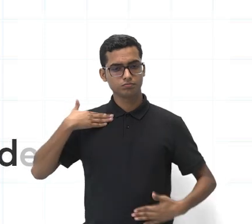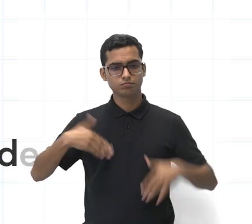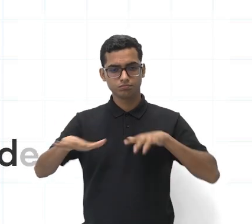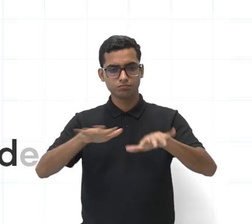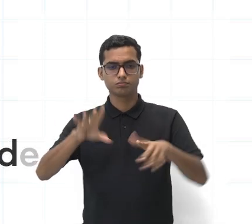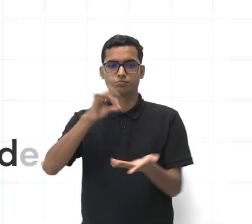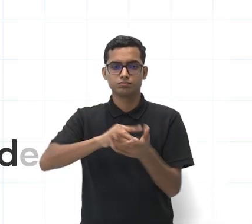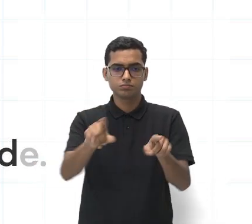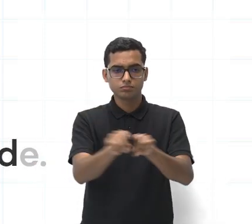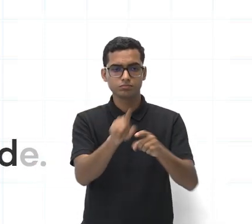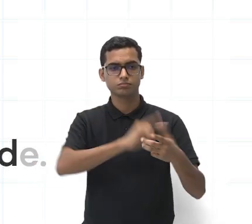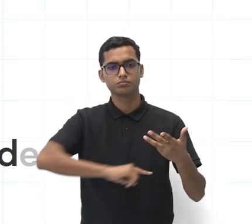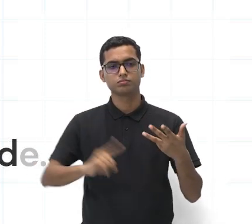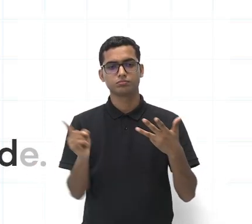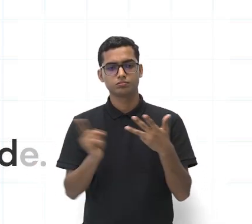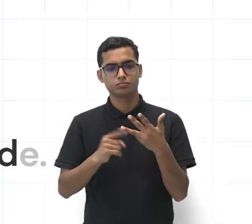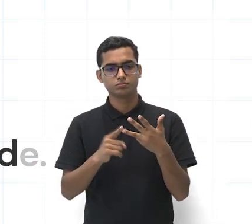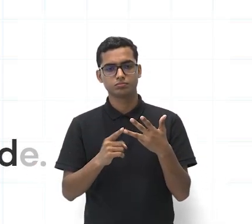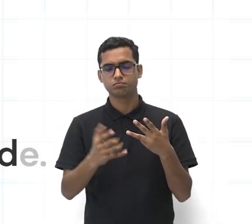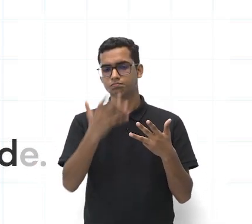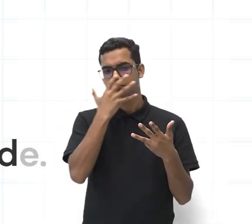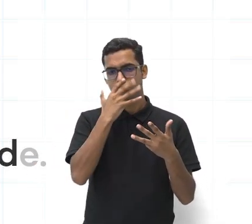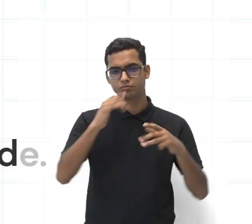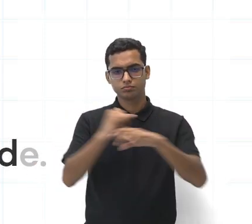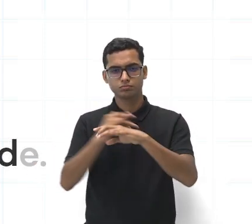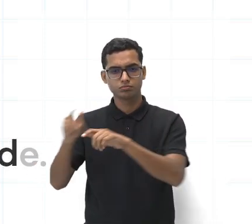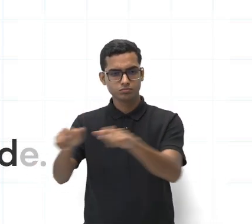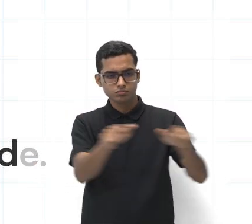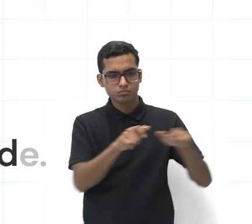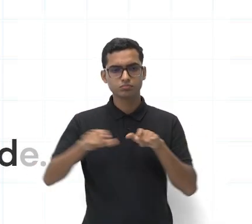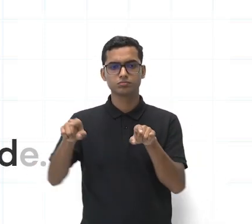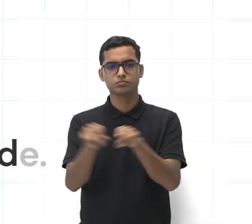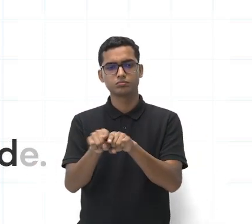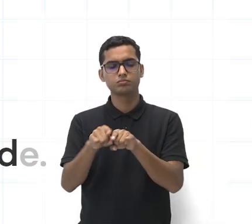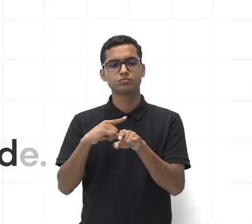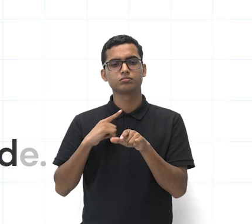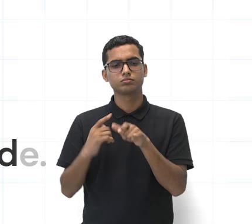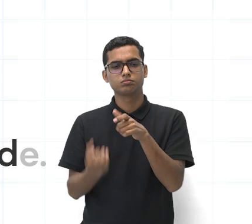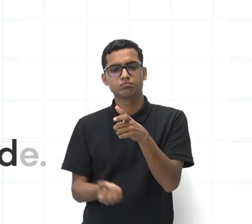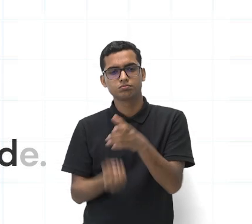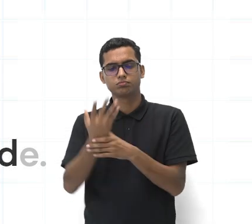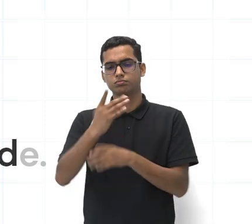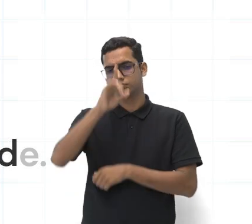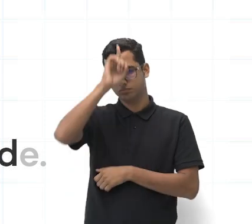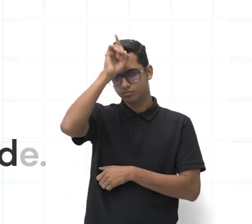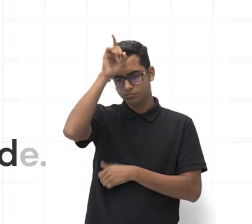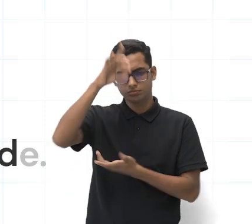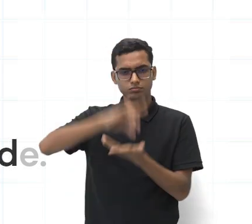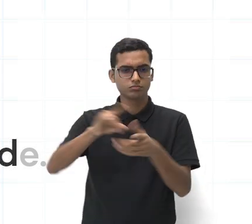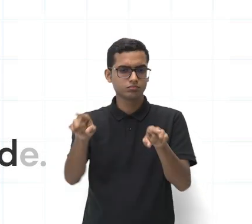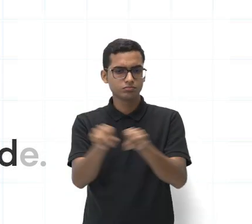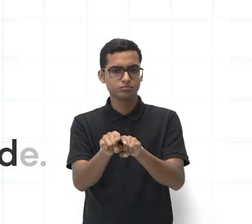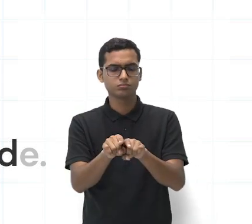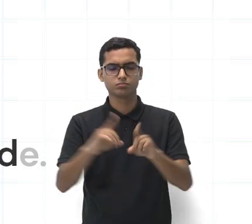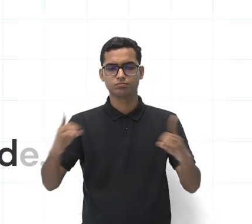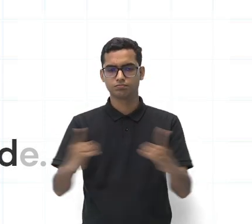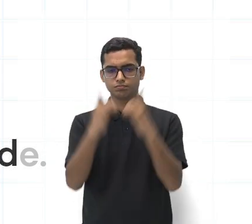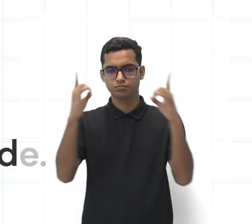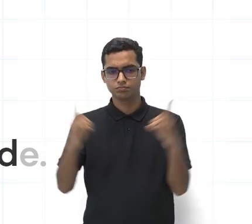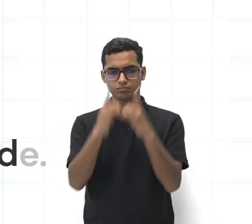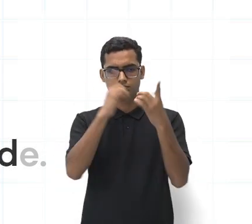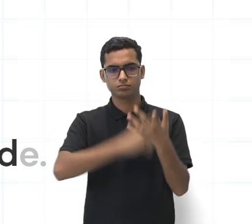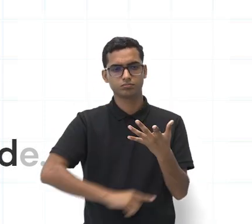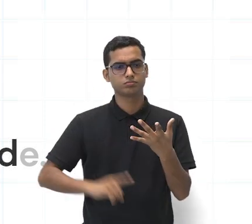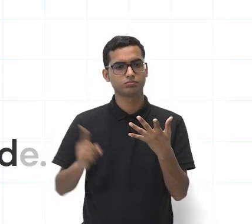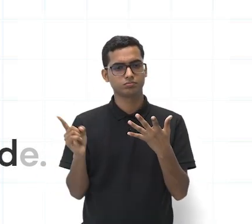das habilidades motoras, a apreciação do espaço urbano de uma forma criativa e